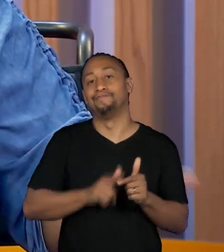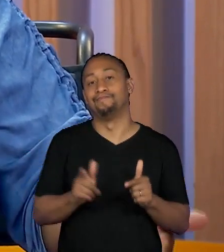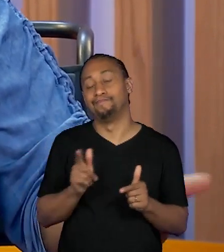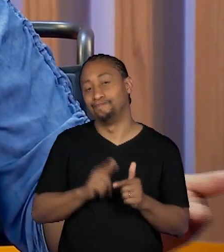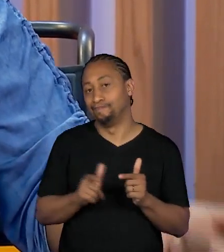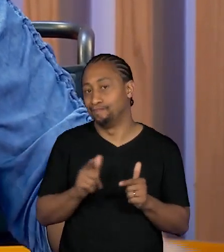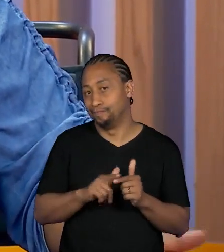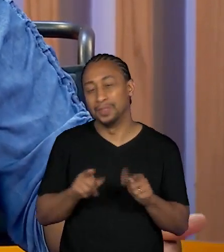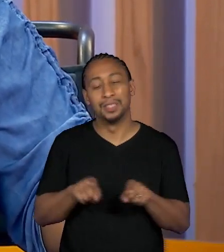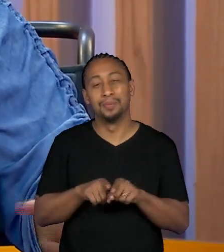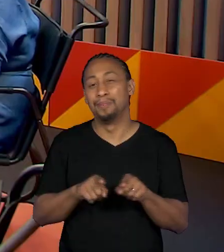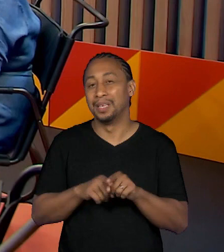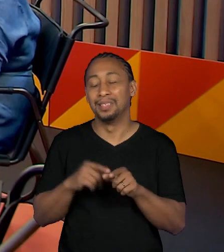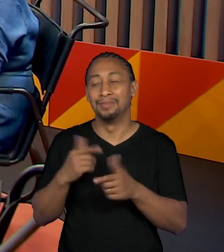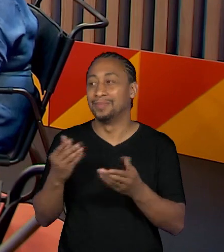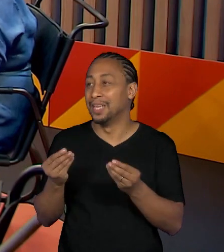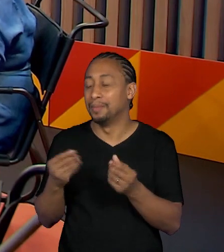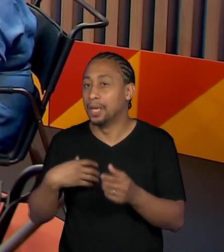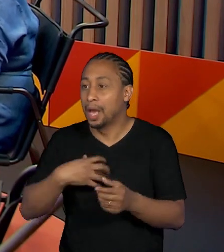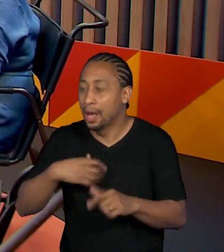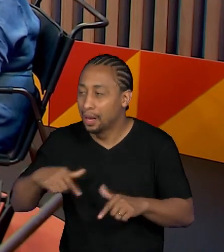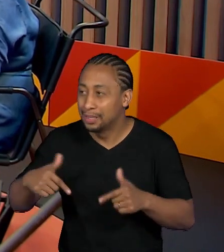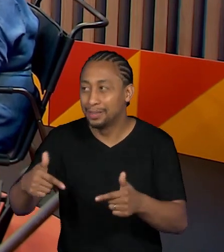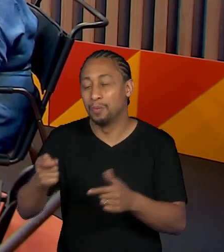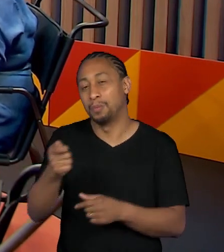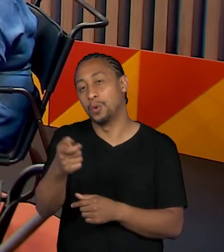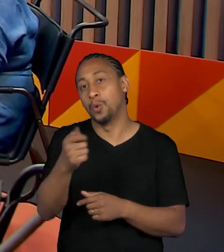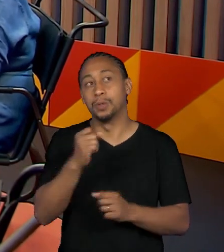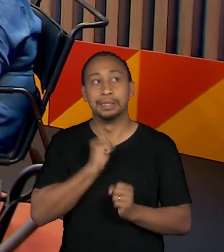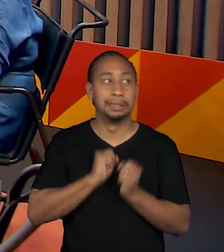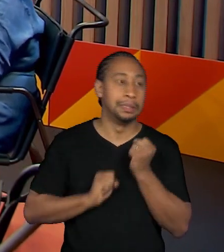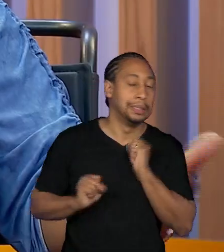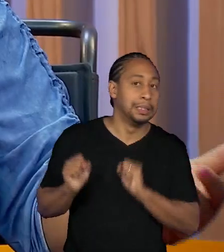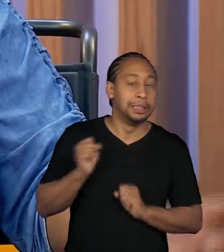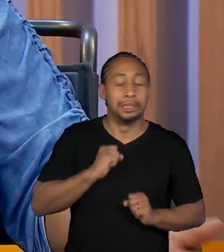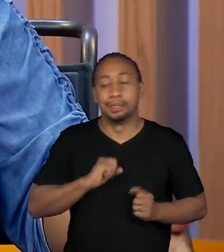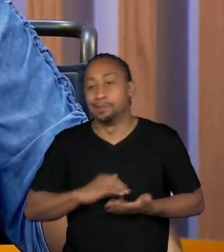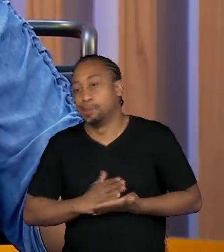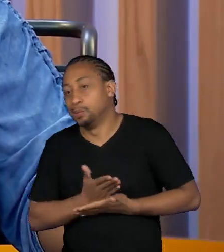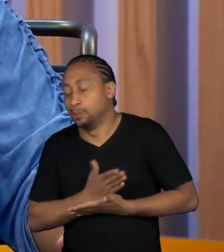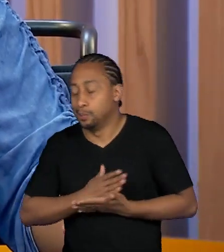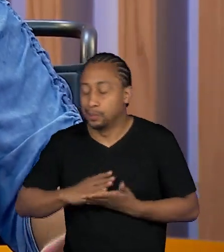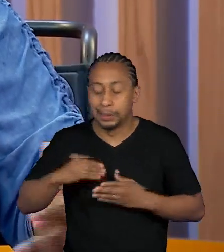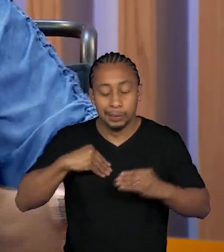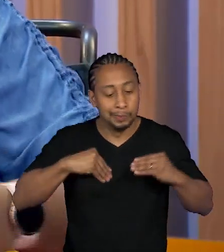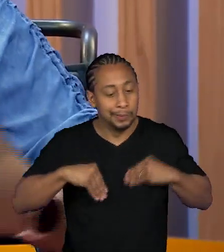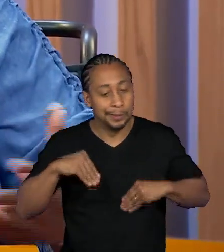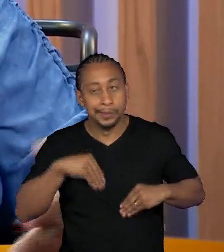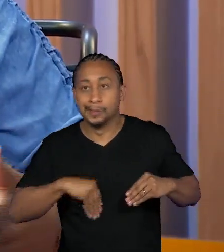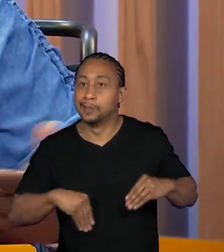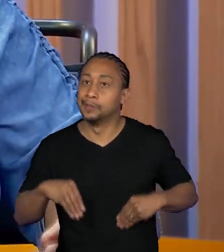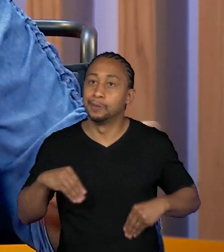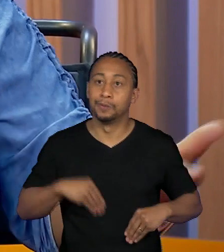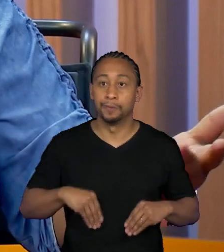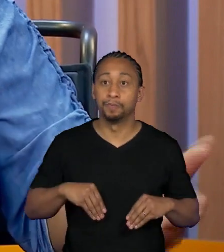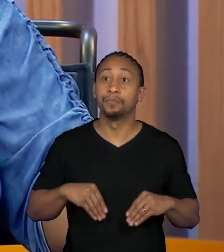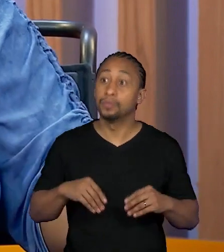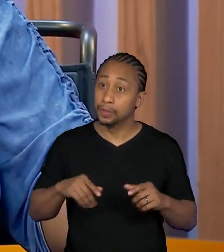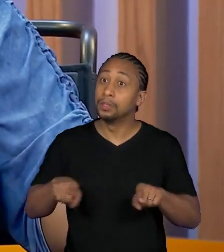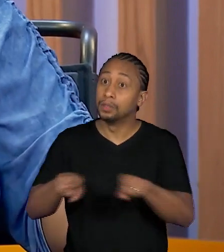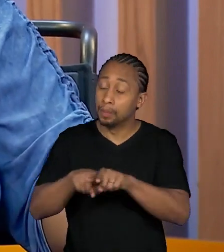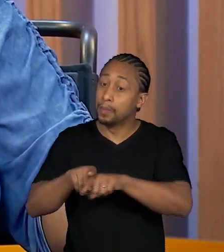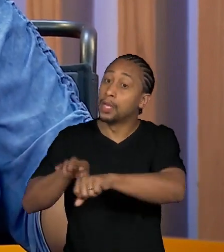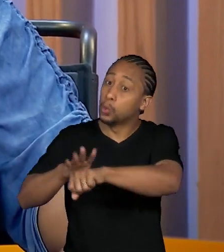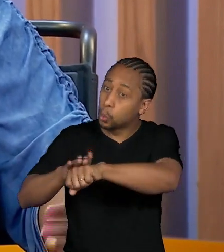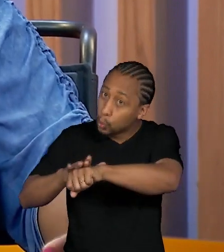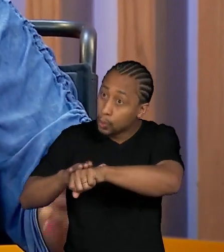baixa produtividade, na angústia, ansiedade, depressão, e um número muito alto de